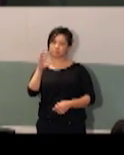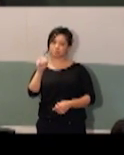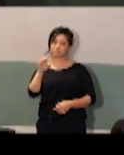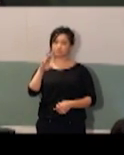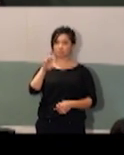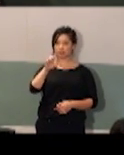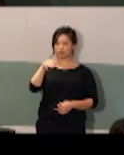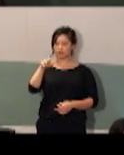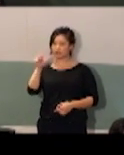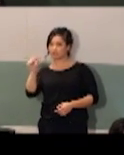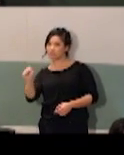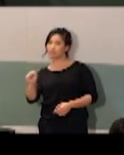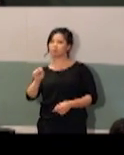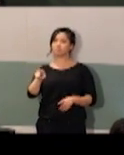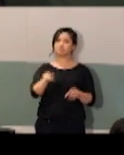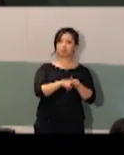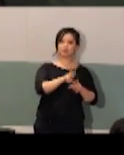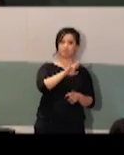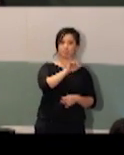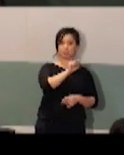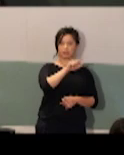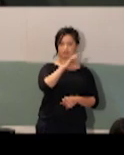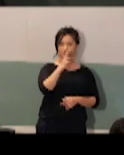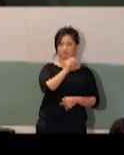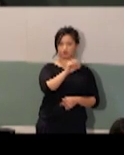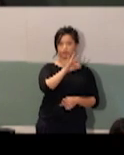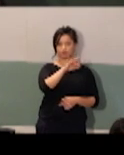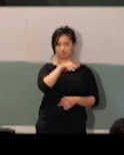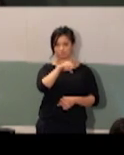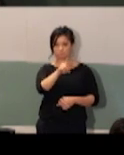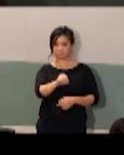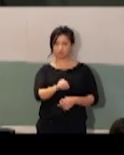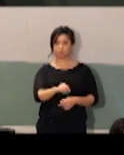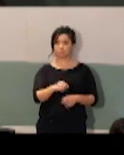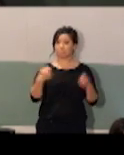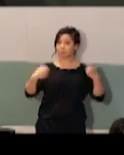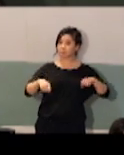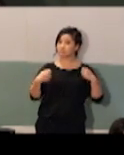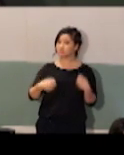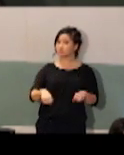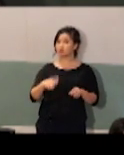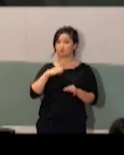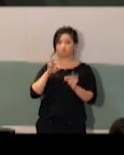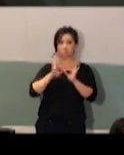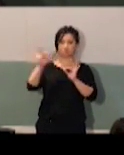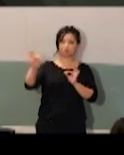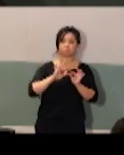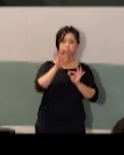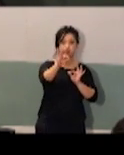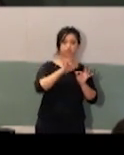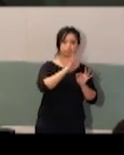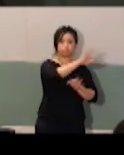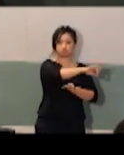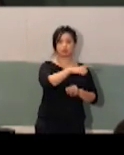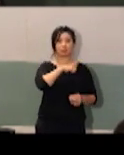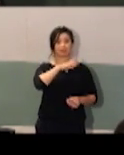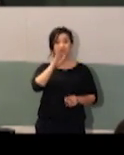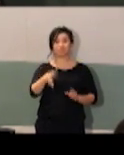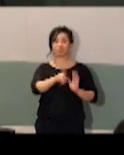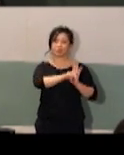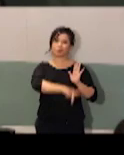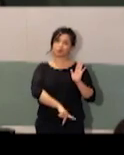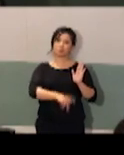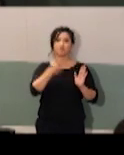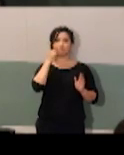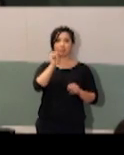imediato. Esqueceram completamente trilhos para a região norte. Já está projetado na Asa Norte inteira,